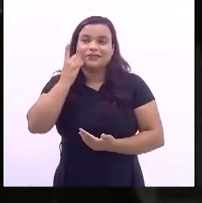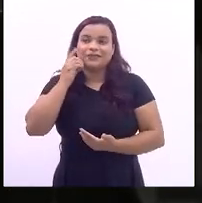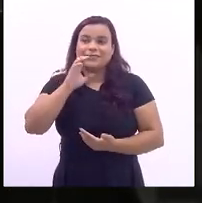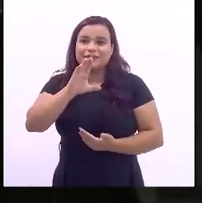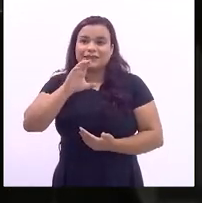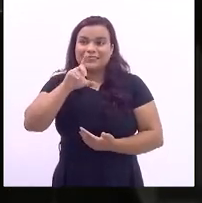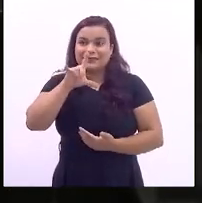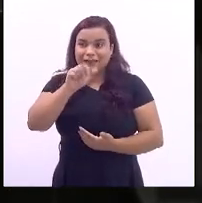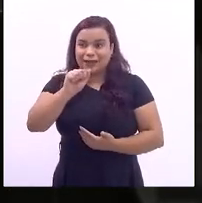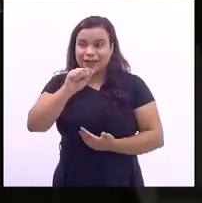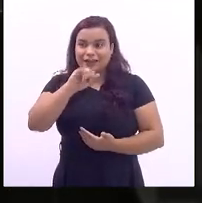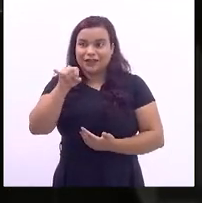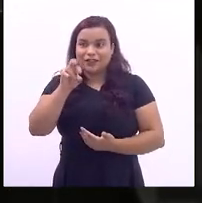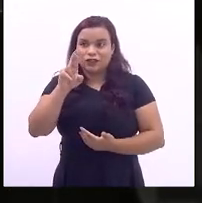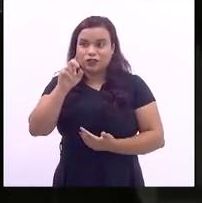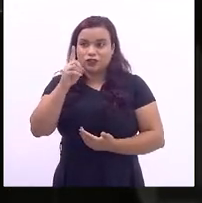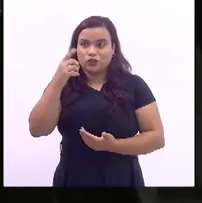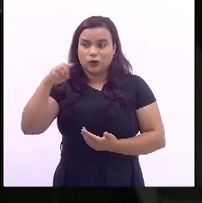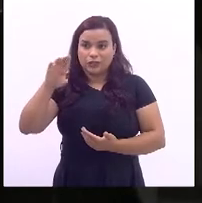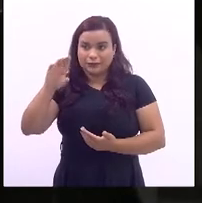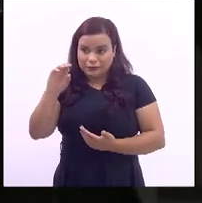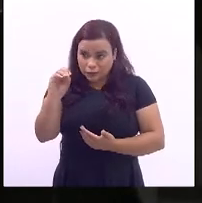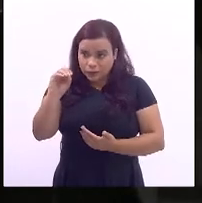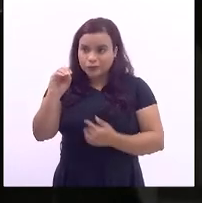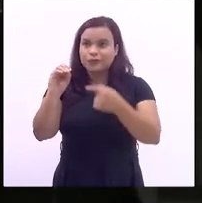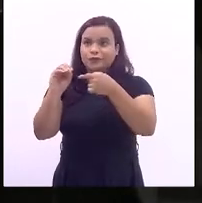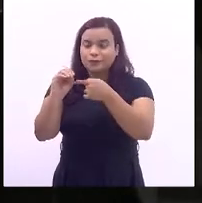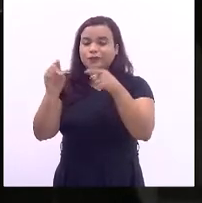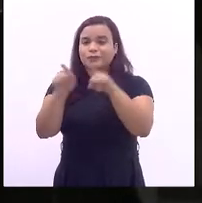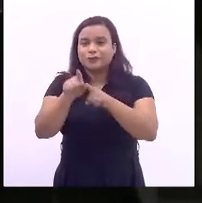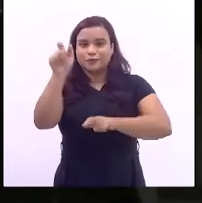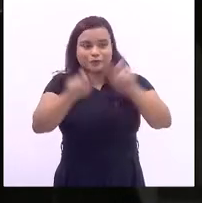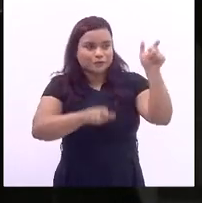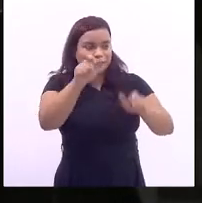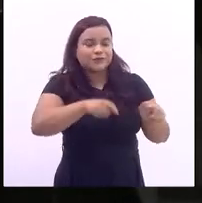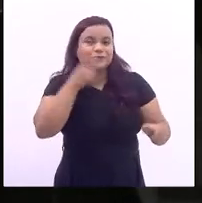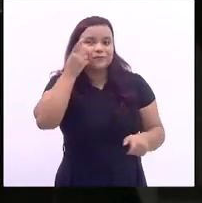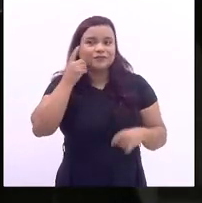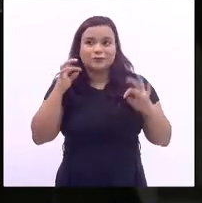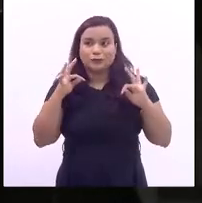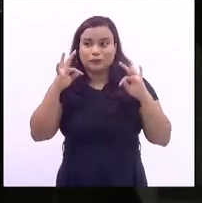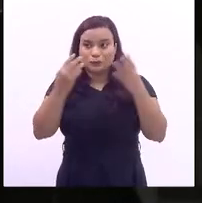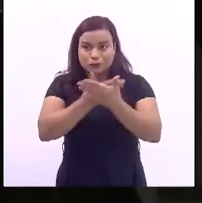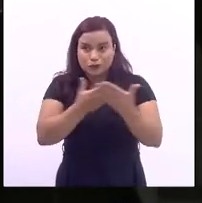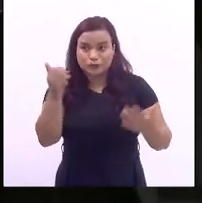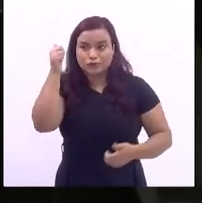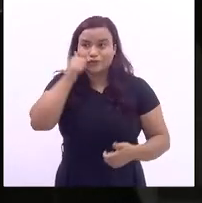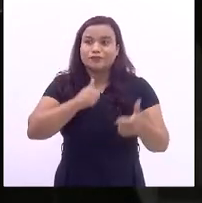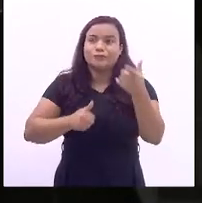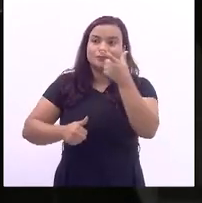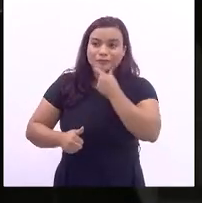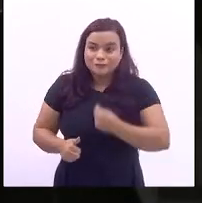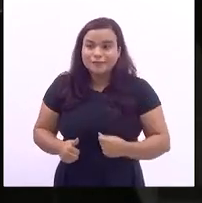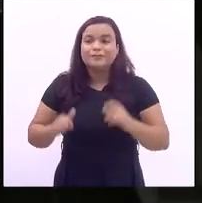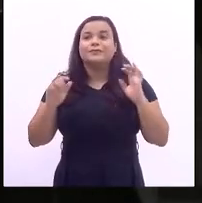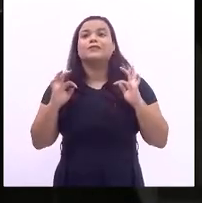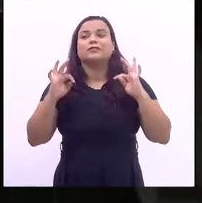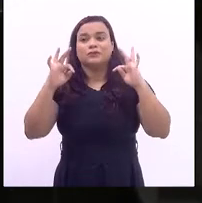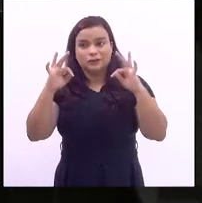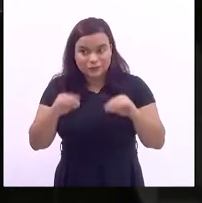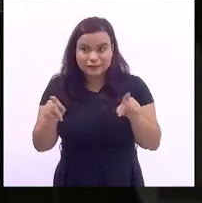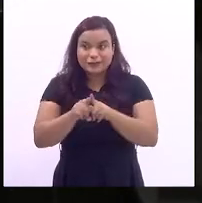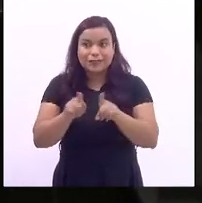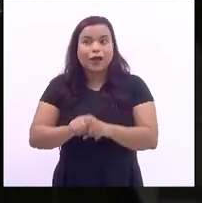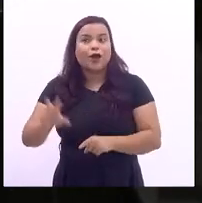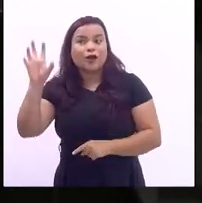Célia Jordão senhoras e senhores deputados senhoras e senhores